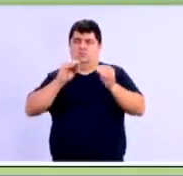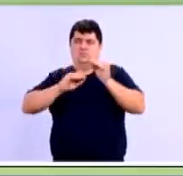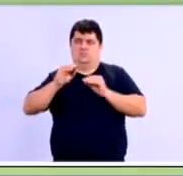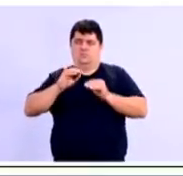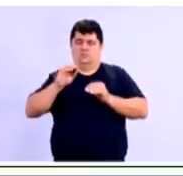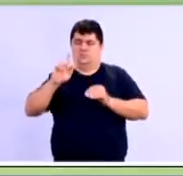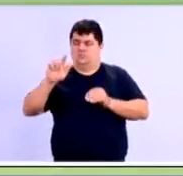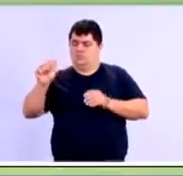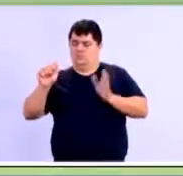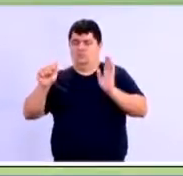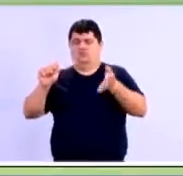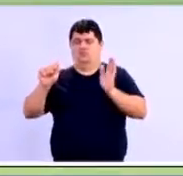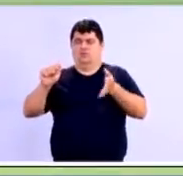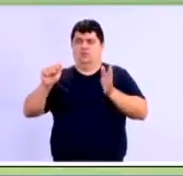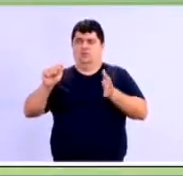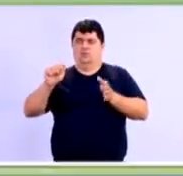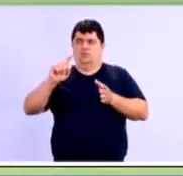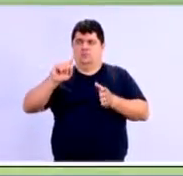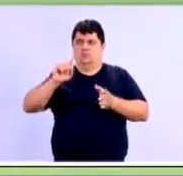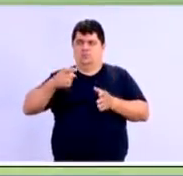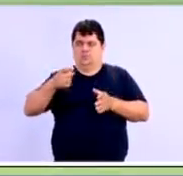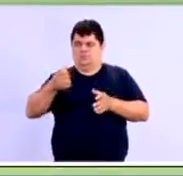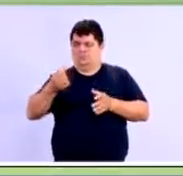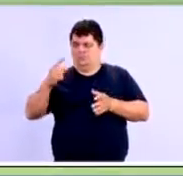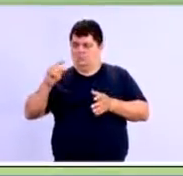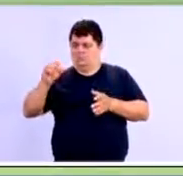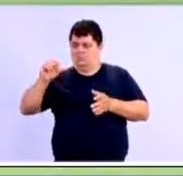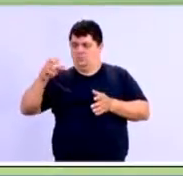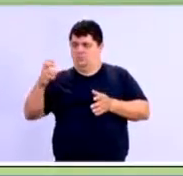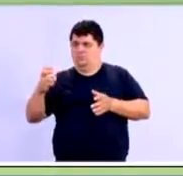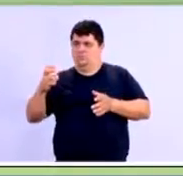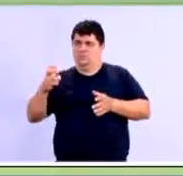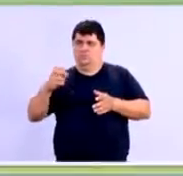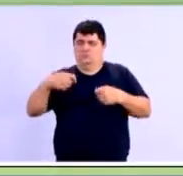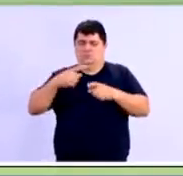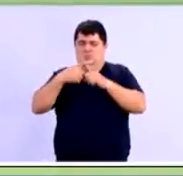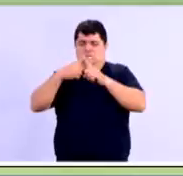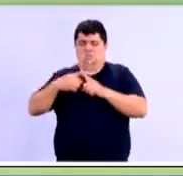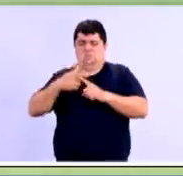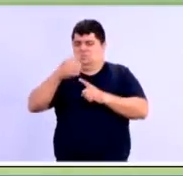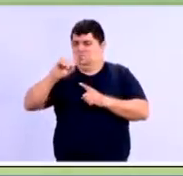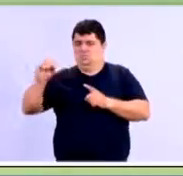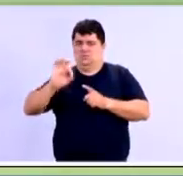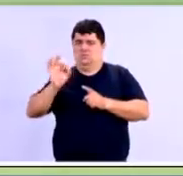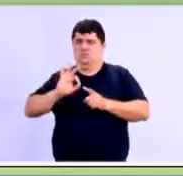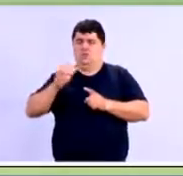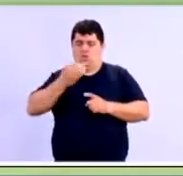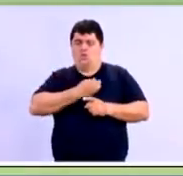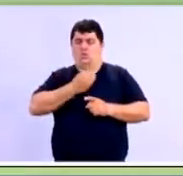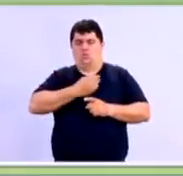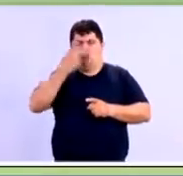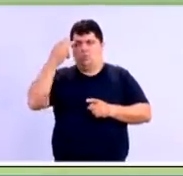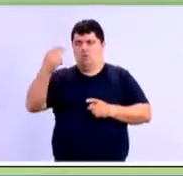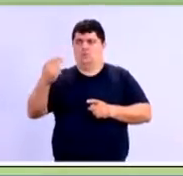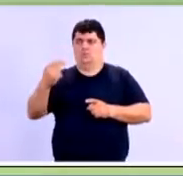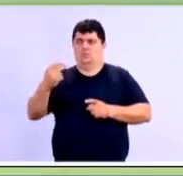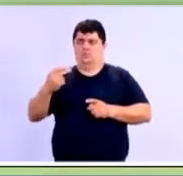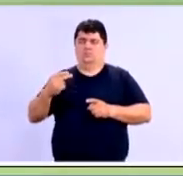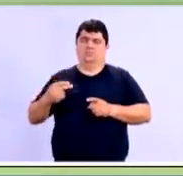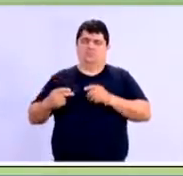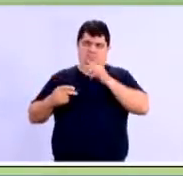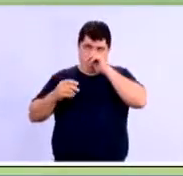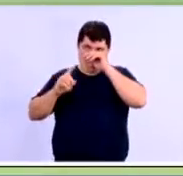agora há pouco, que é quanto? 161,95. Não tem que multiplicar por nada, não é percentual, é número mesmo. O giro do meu ativo